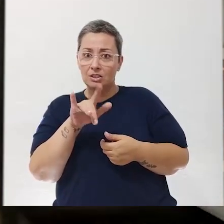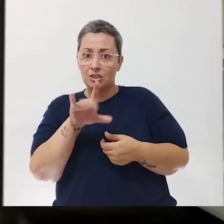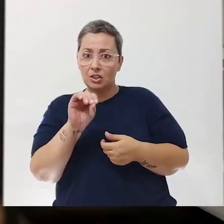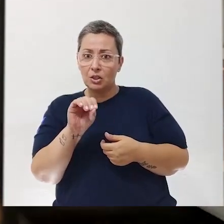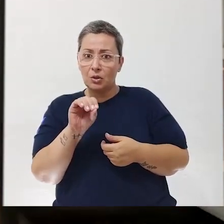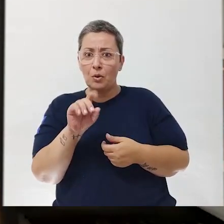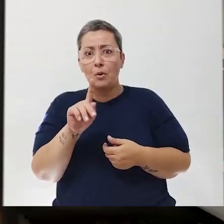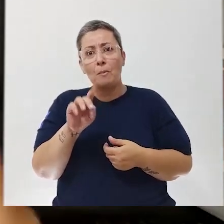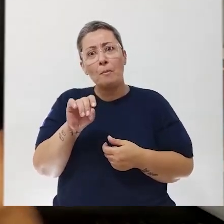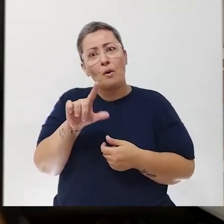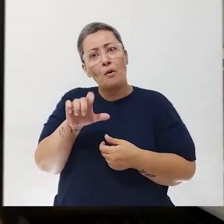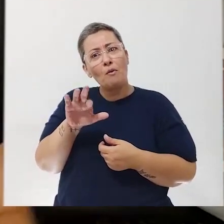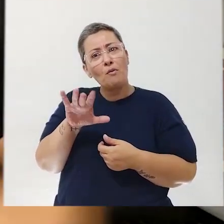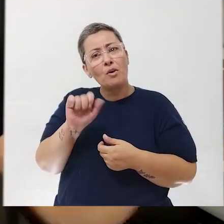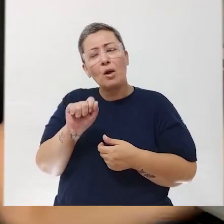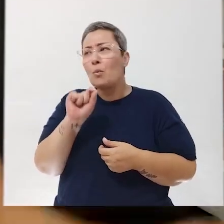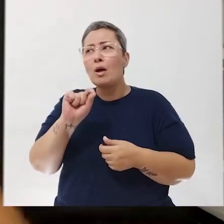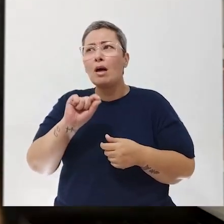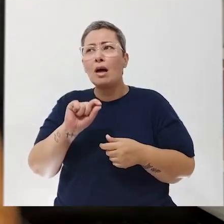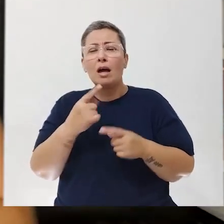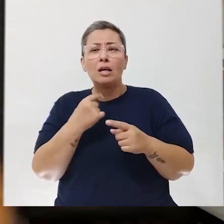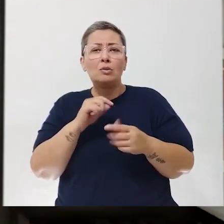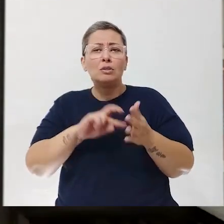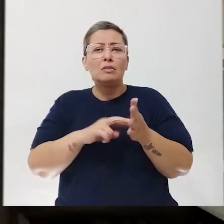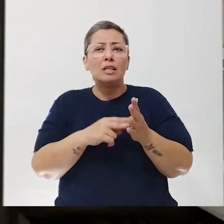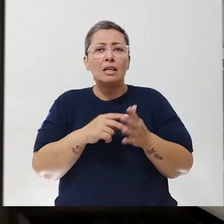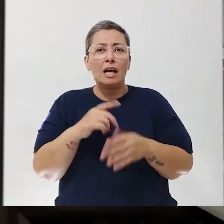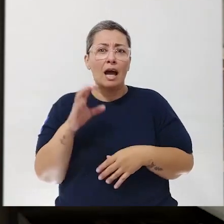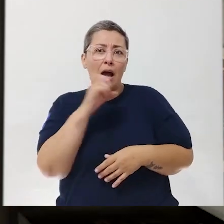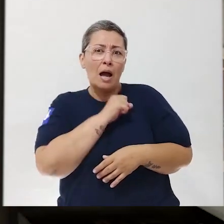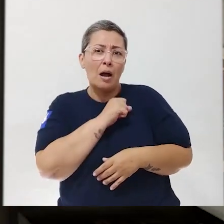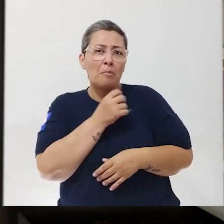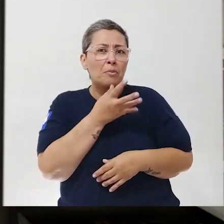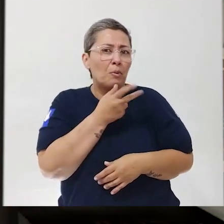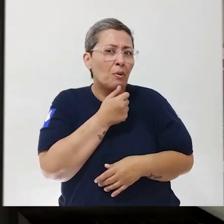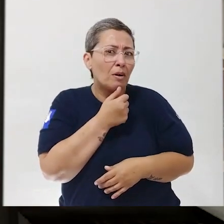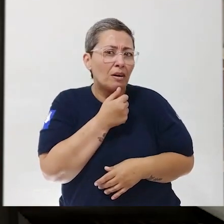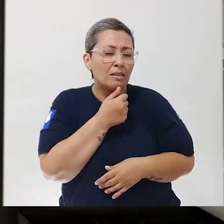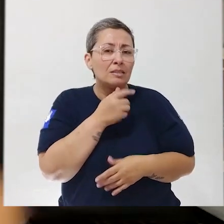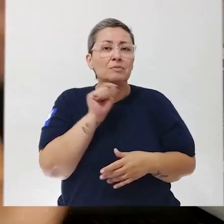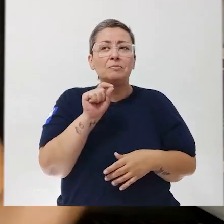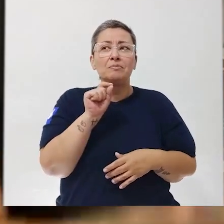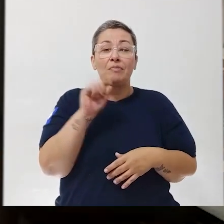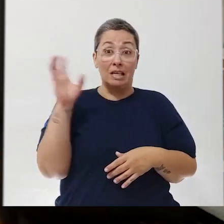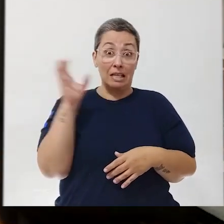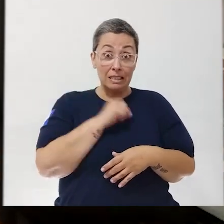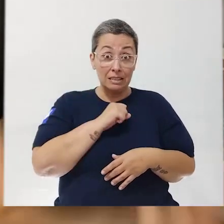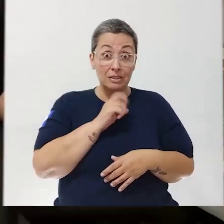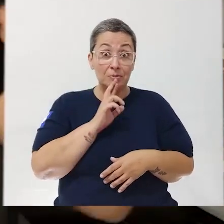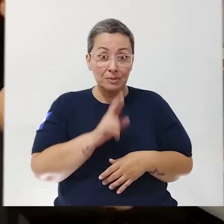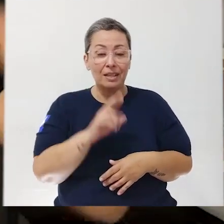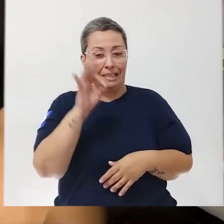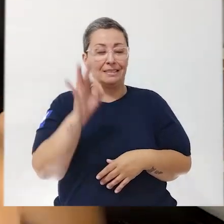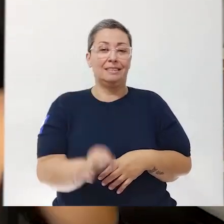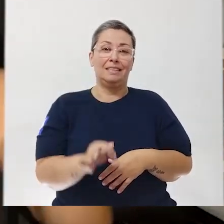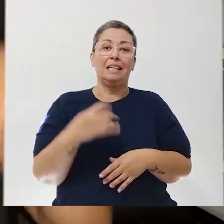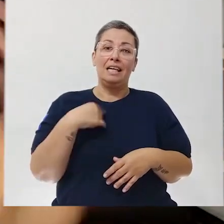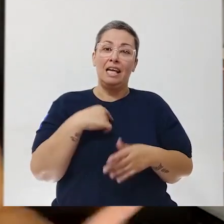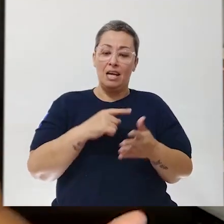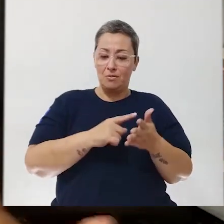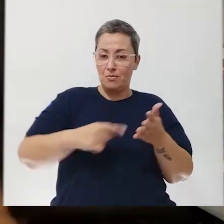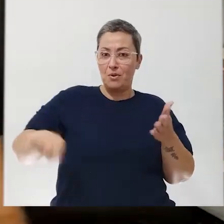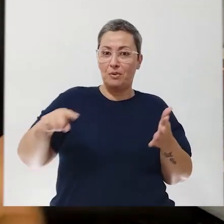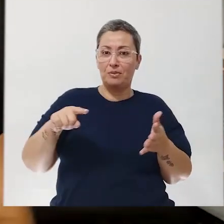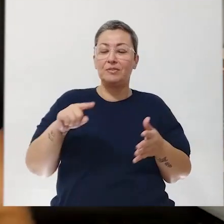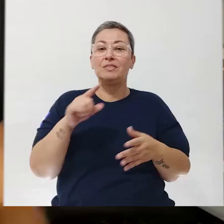será que isso significa? Significa que é alguma coisa veloz ou alguma coisa lenta? Quem falou que é veloz, acertou, é